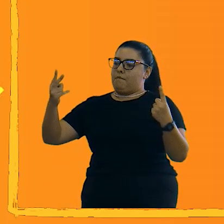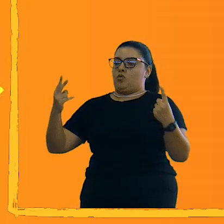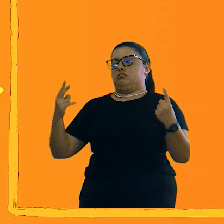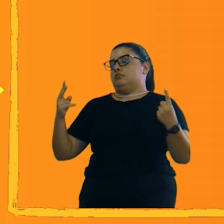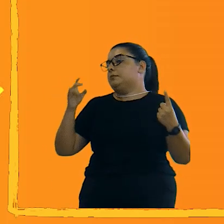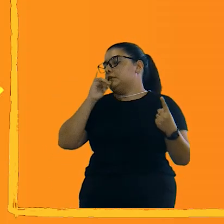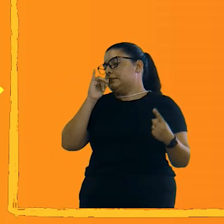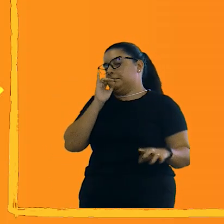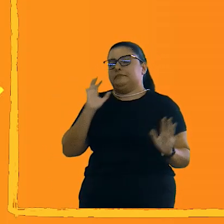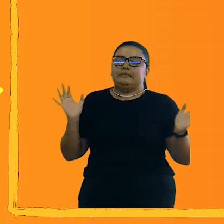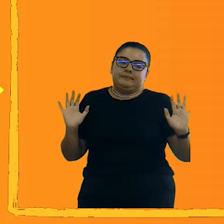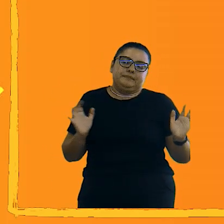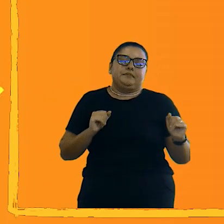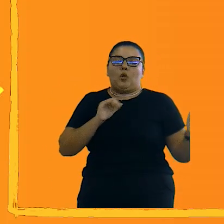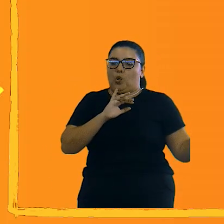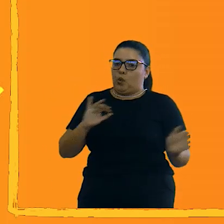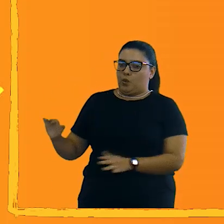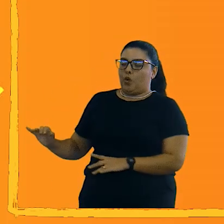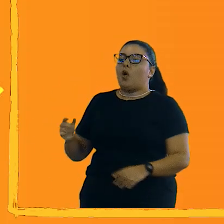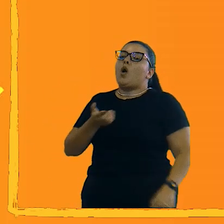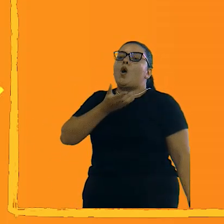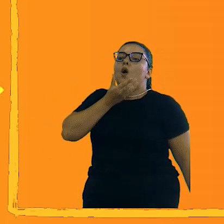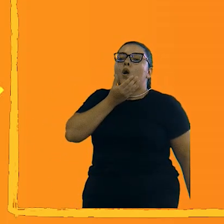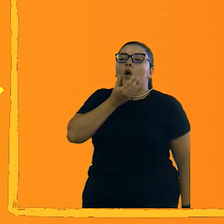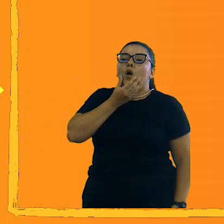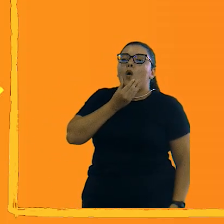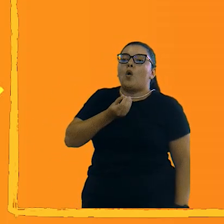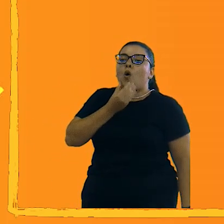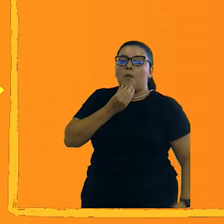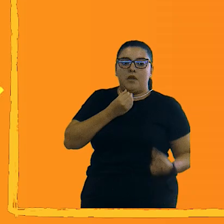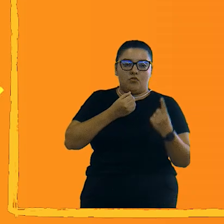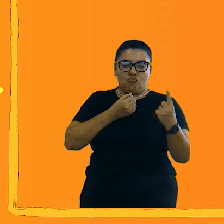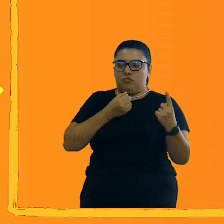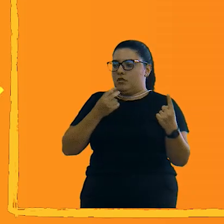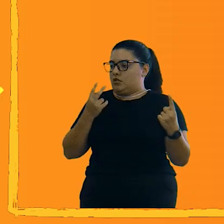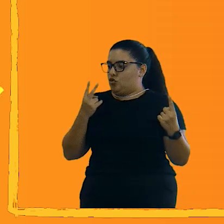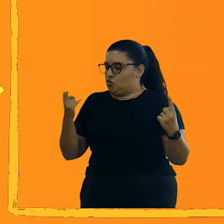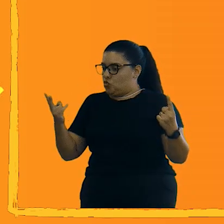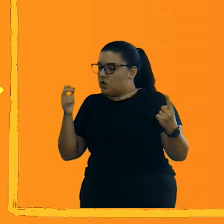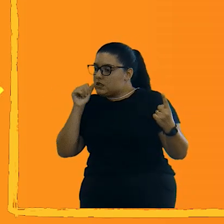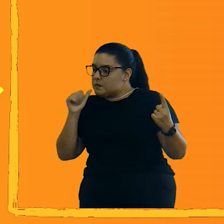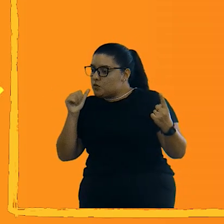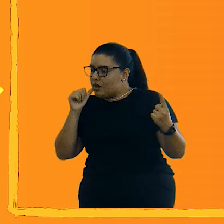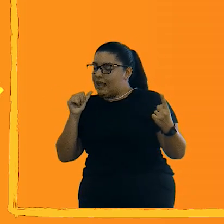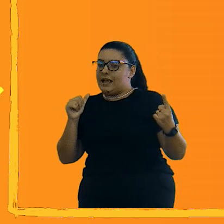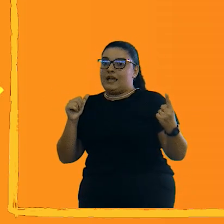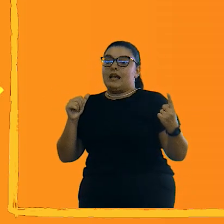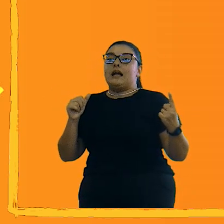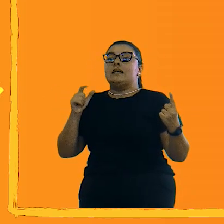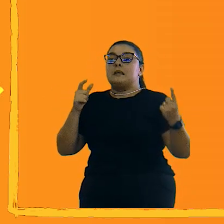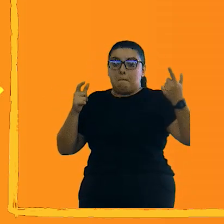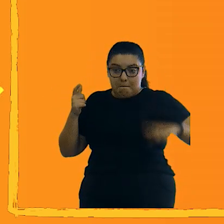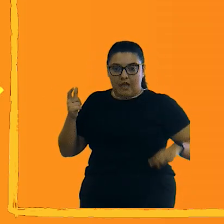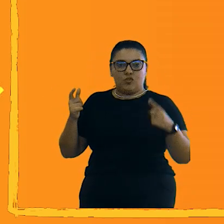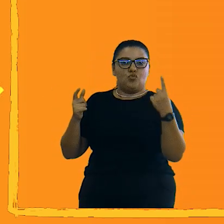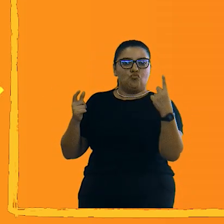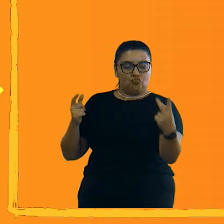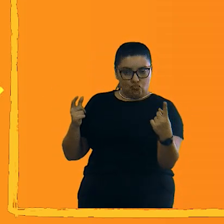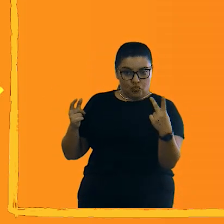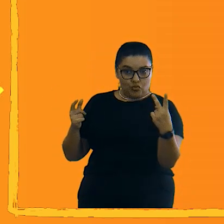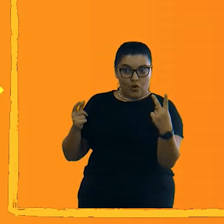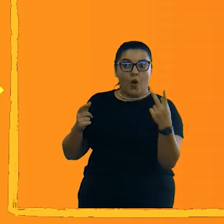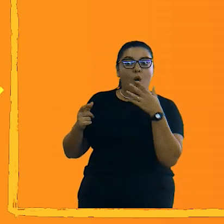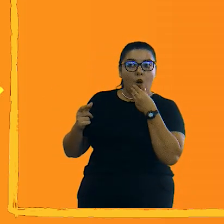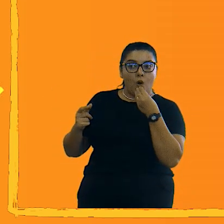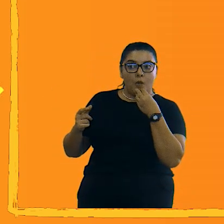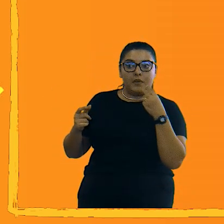exemplo se eu tenho um homem para duas mulheres se eu aumentar um homem aqui eu aumento uma